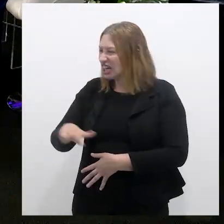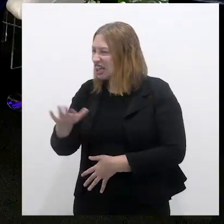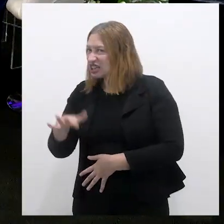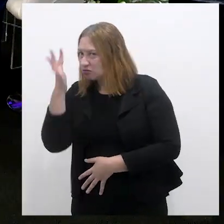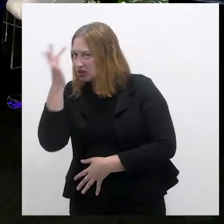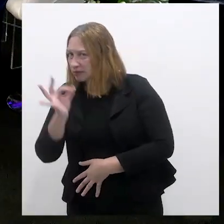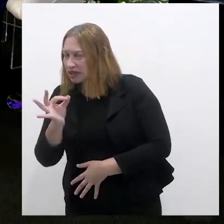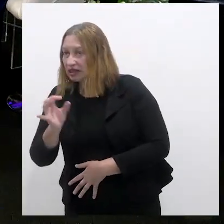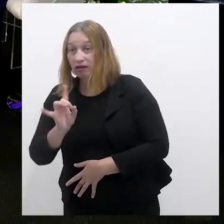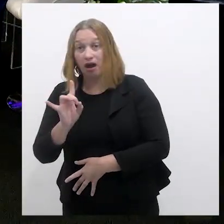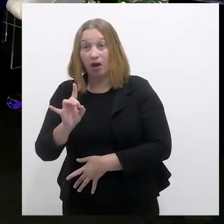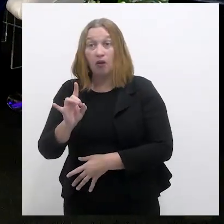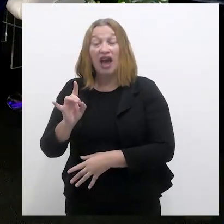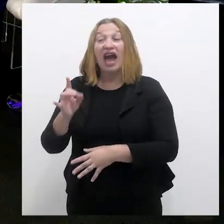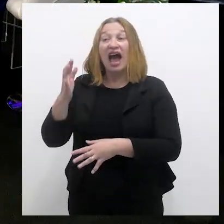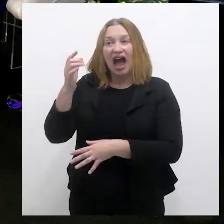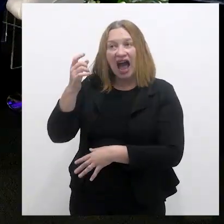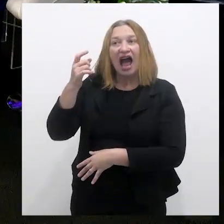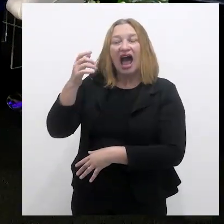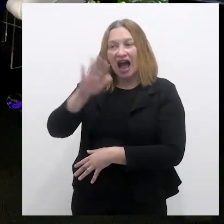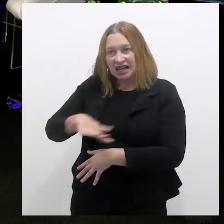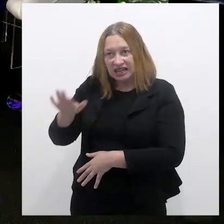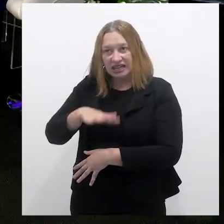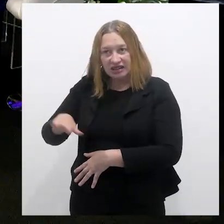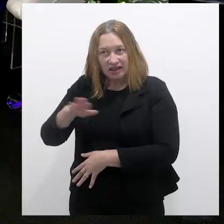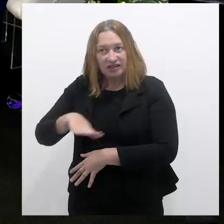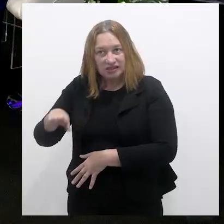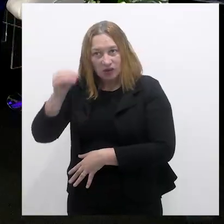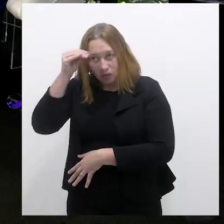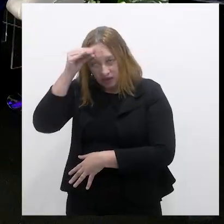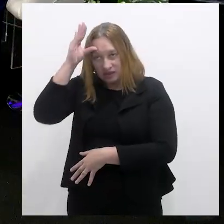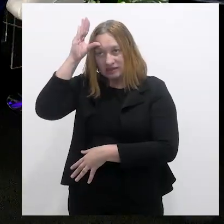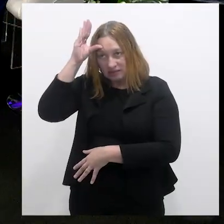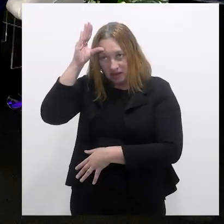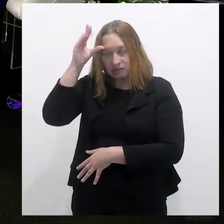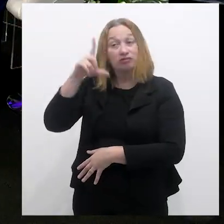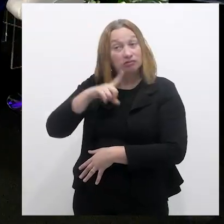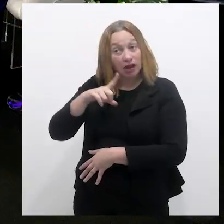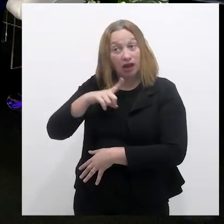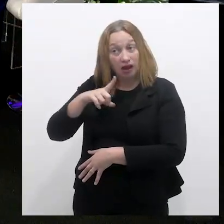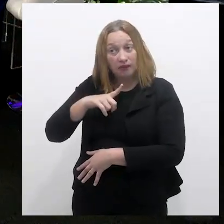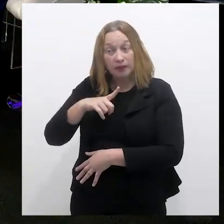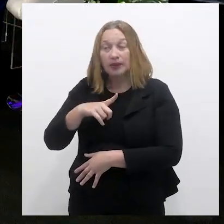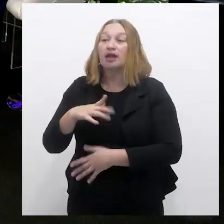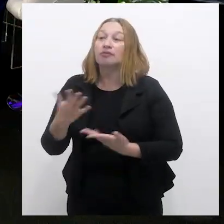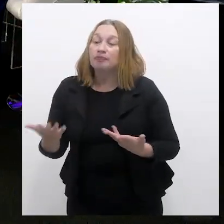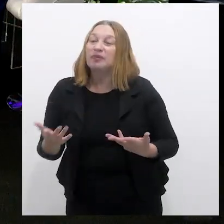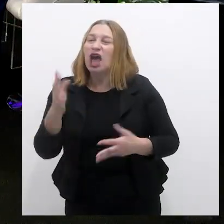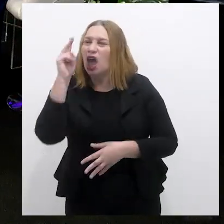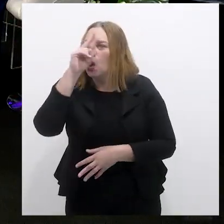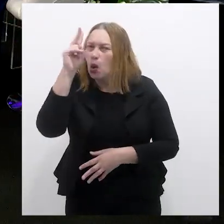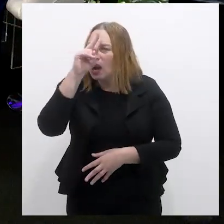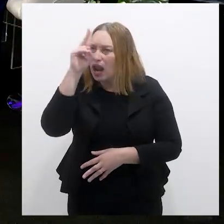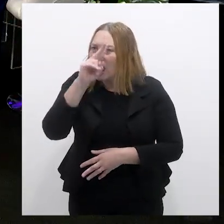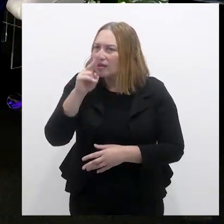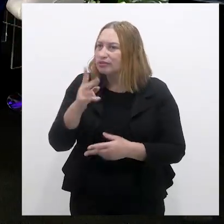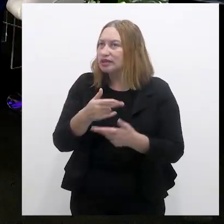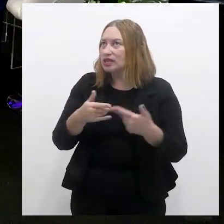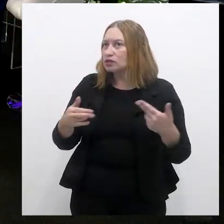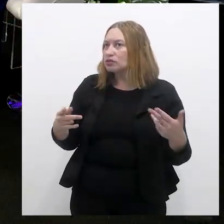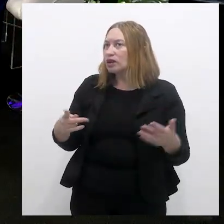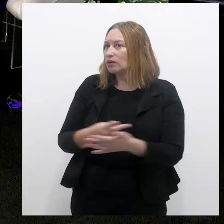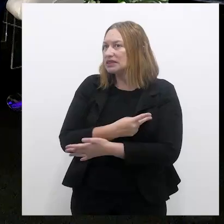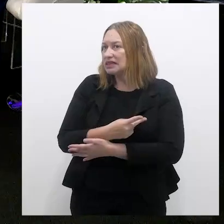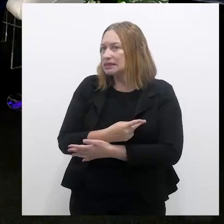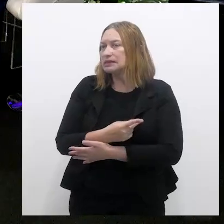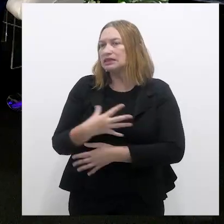subestimar mesmo, porque a criança vem com um repertório que você não imagina. Meus filhos são crias de teatro, de concertos, porque a gente leva desde sempre, todos. E eu